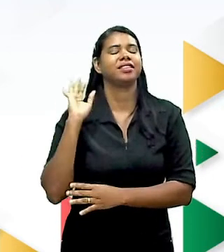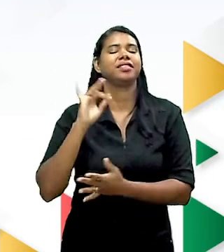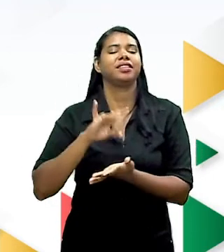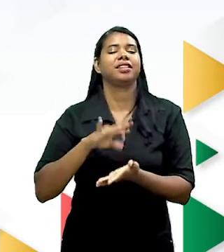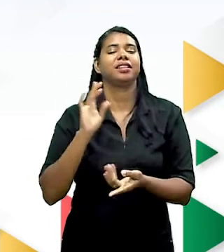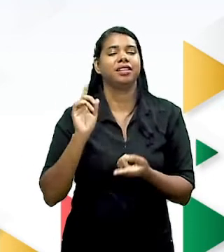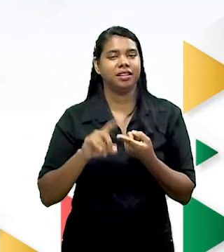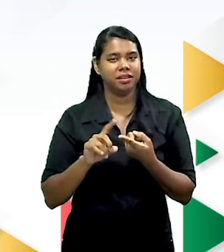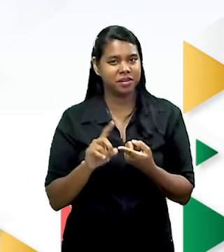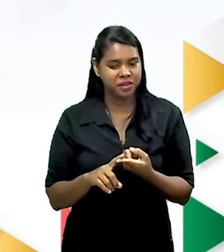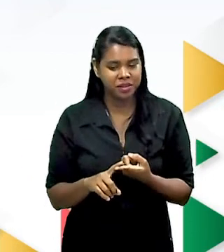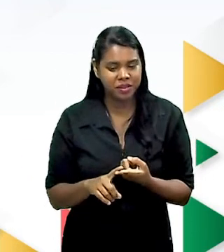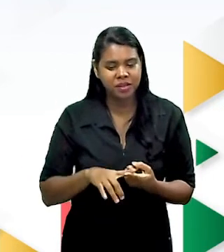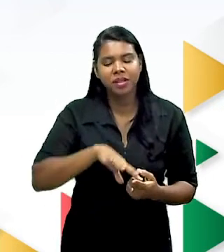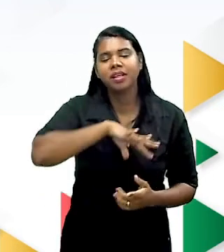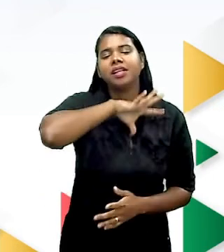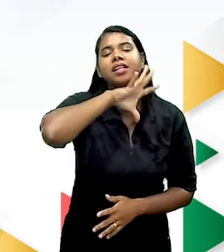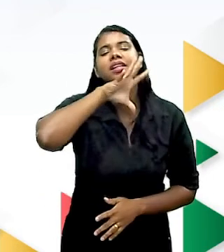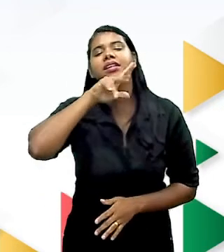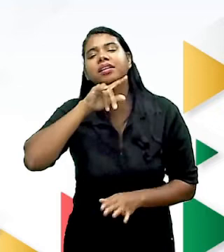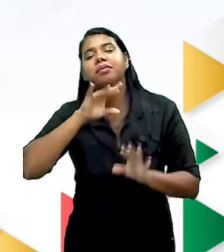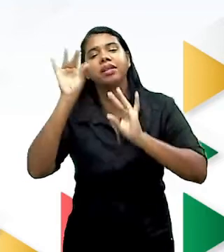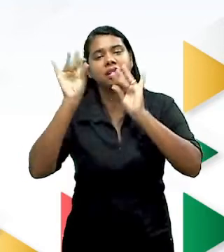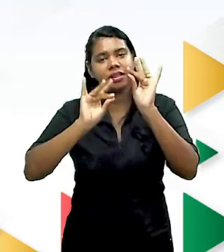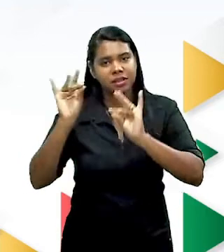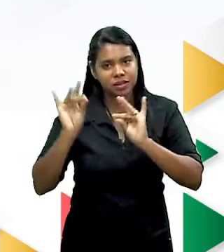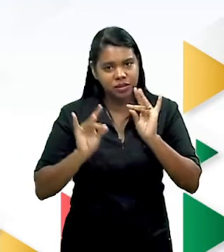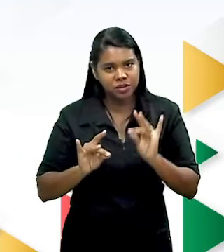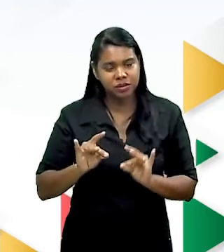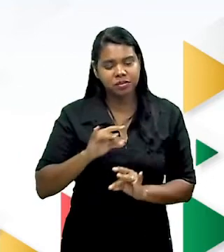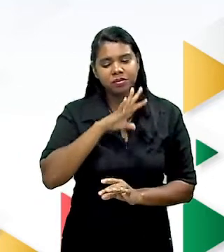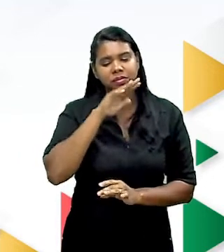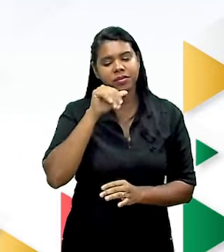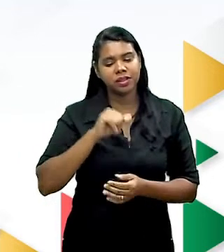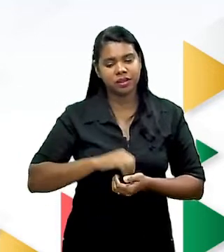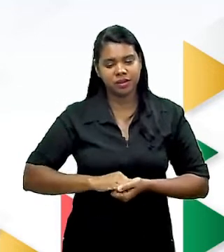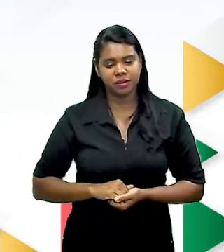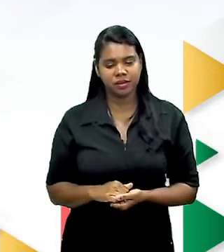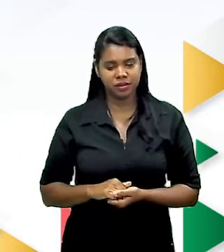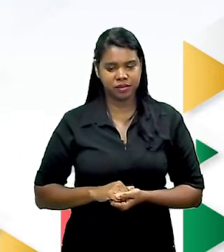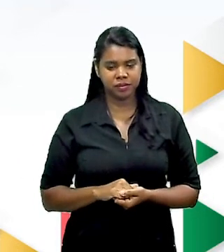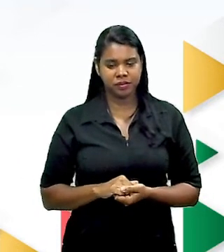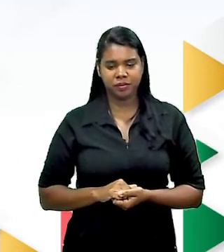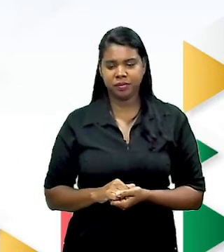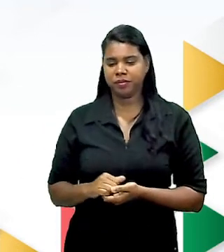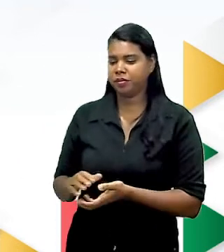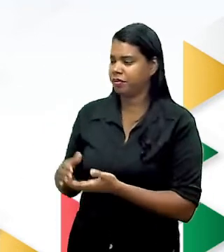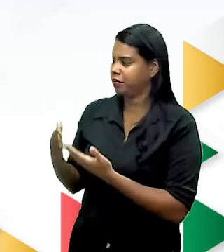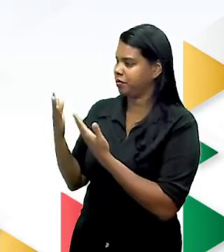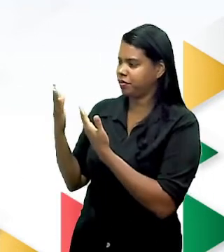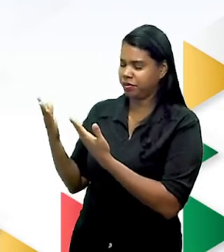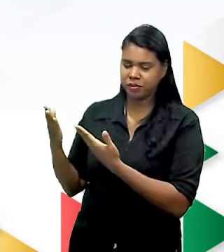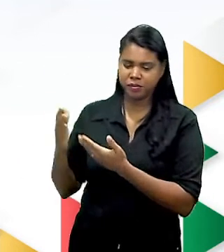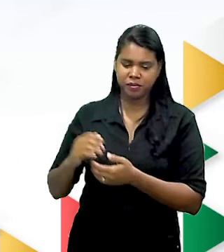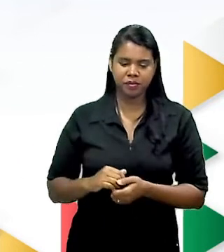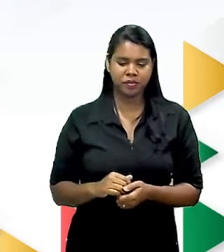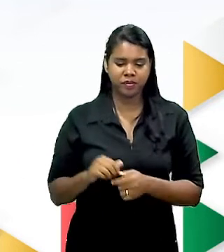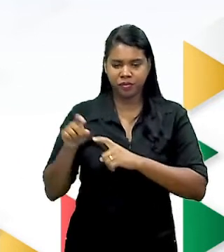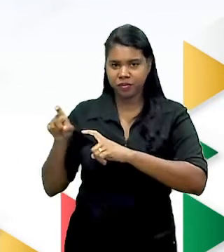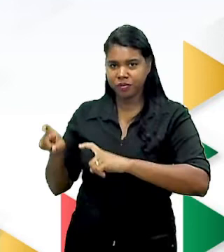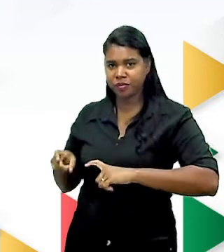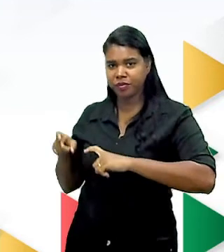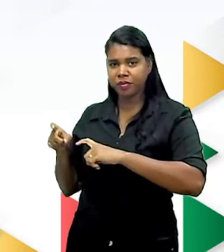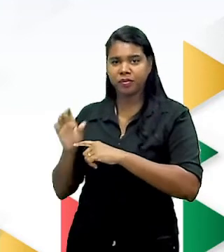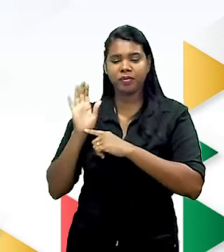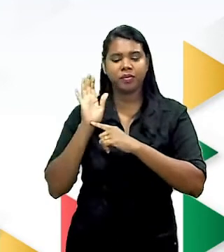existe animais específicos, que é a fauna. Temos aqui o bioma Cerrado, que vai apresentar